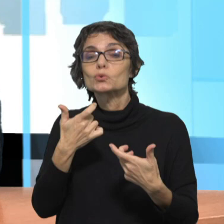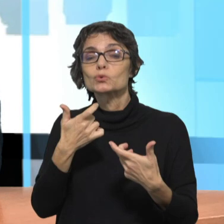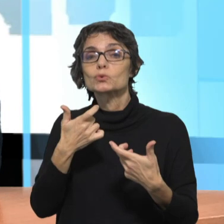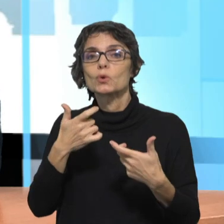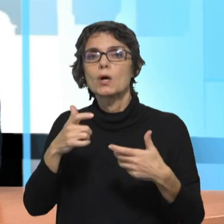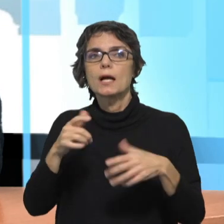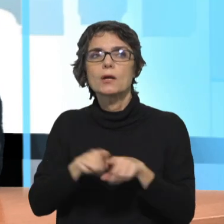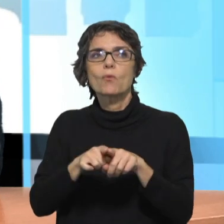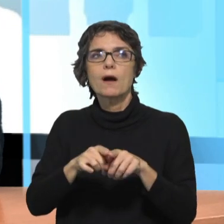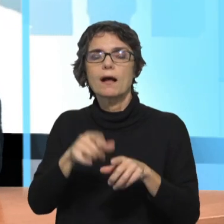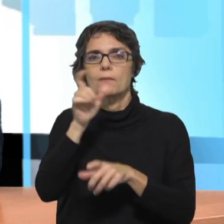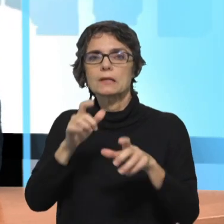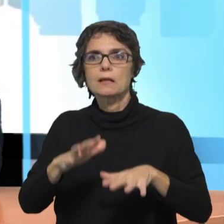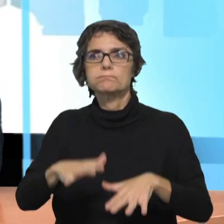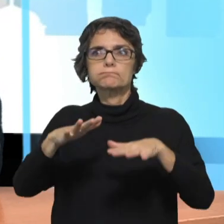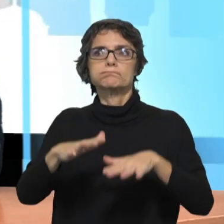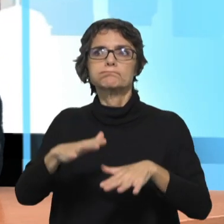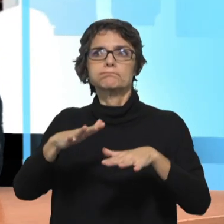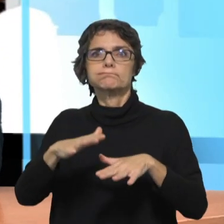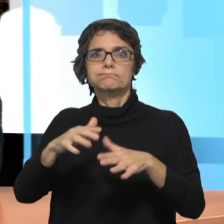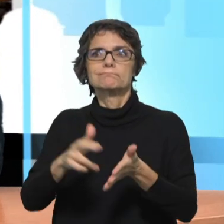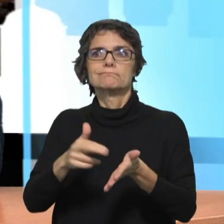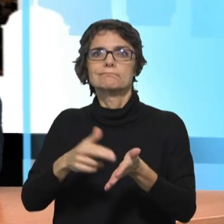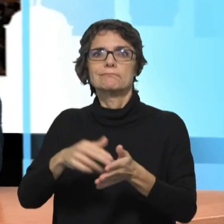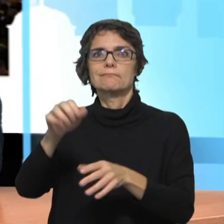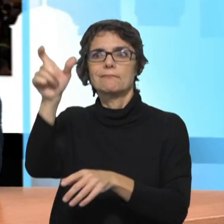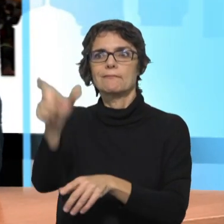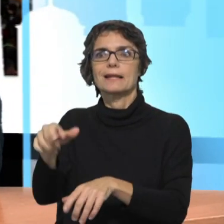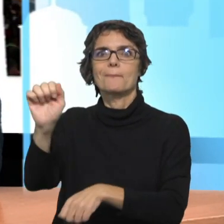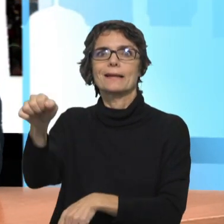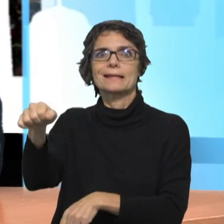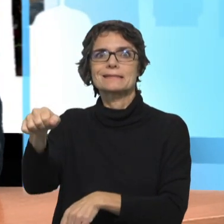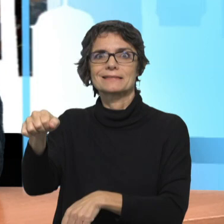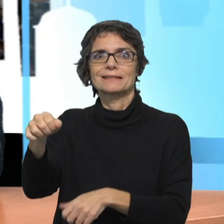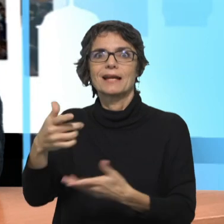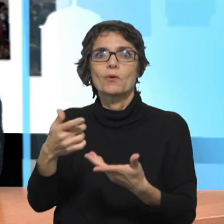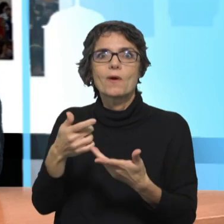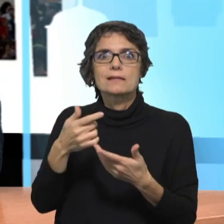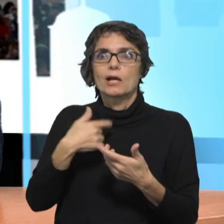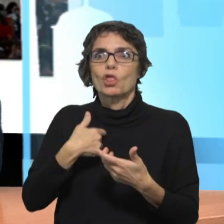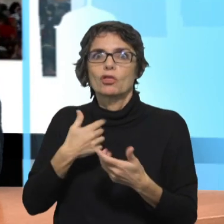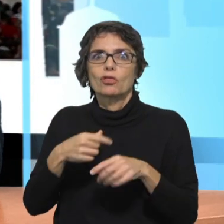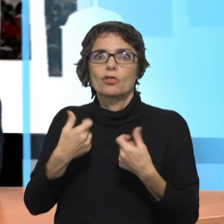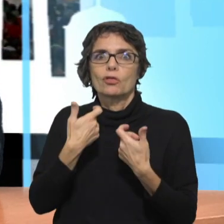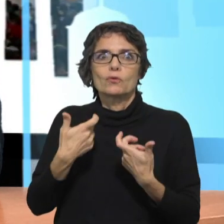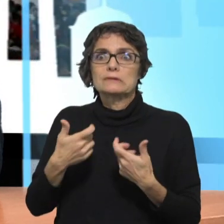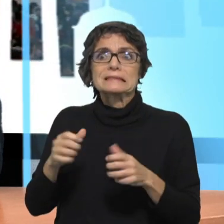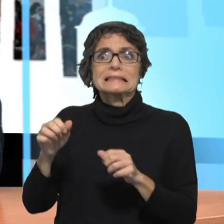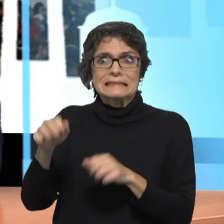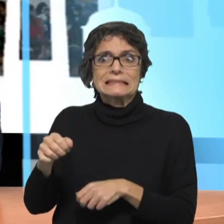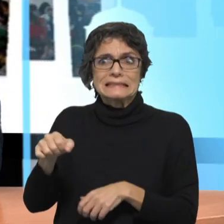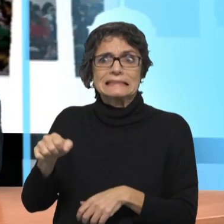mas estava suspensa à espera do sim de Maria. E que quase que gritava, sussurrava ao ouvido: